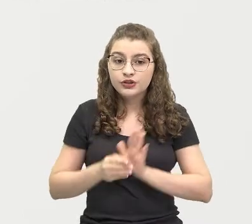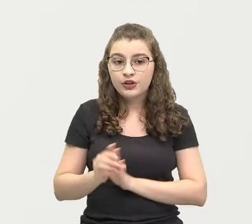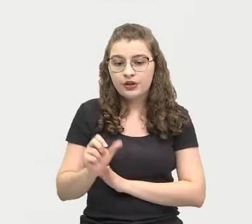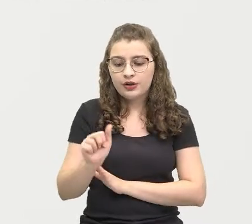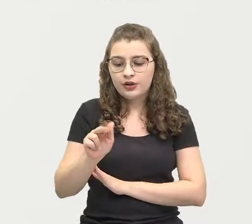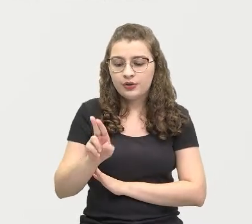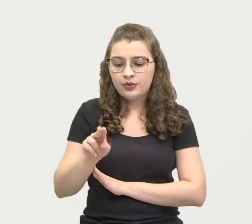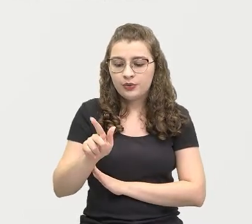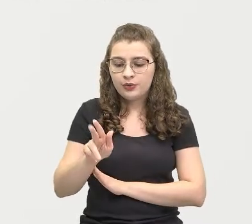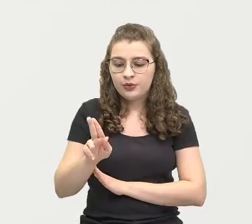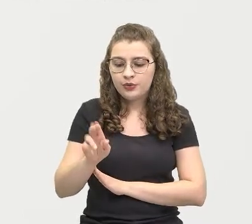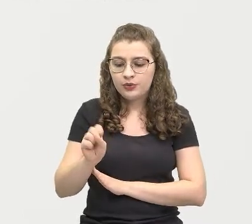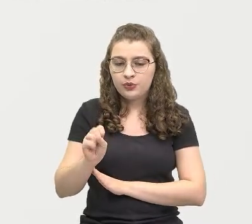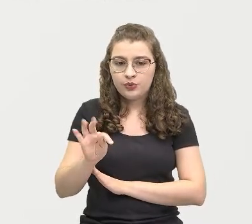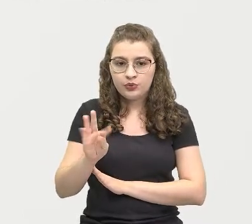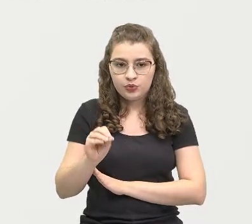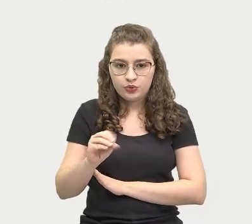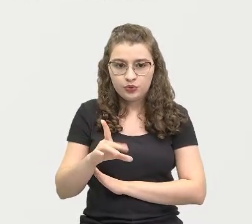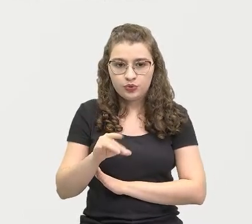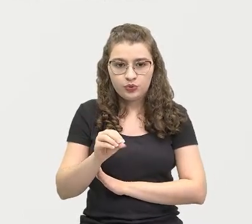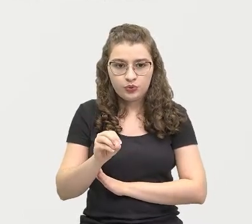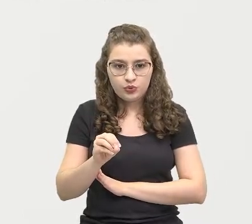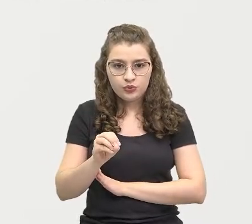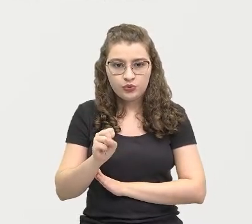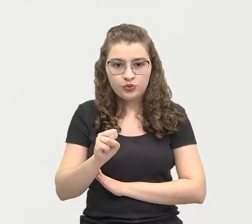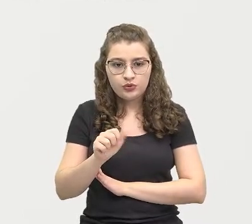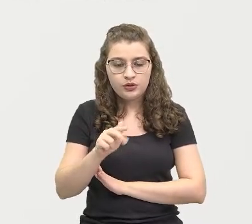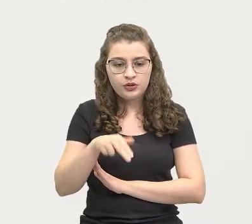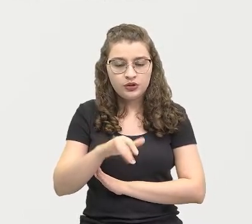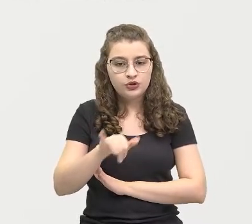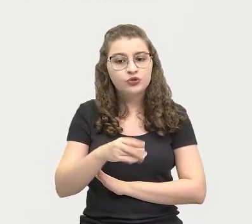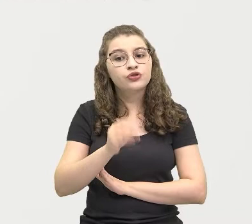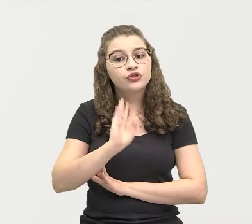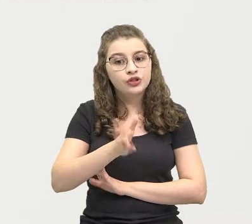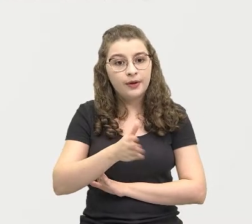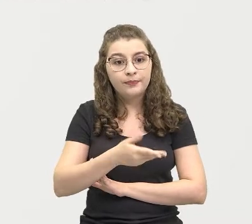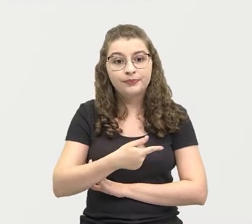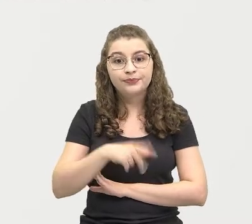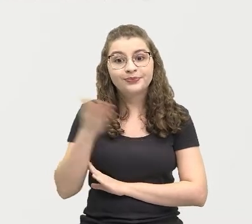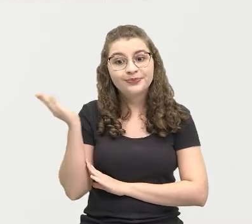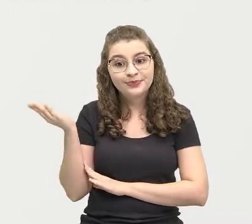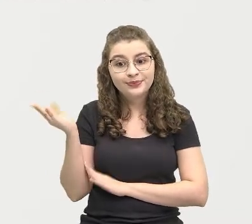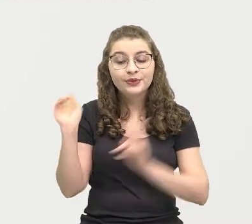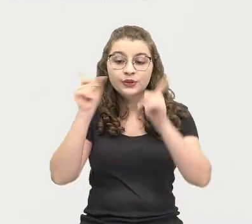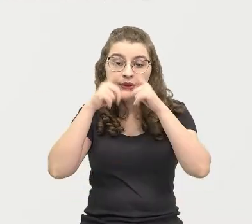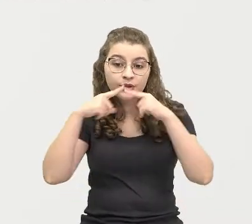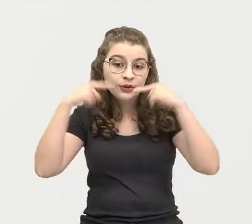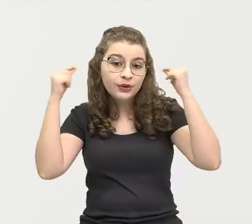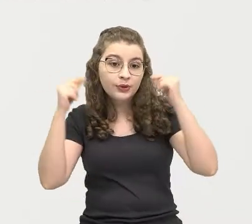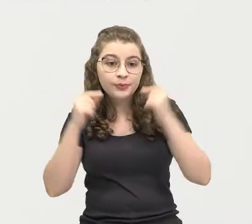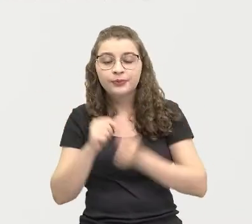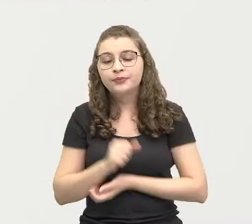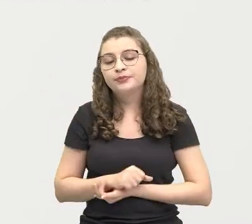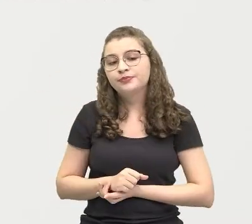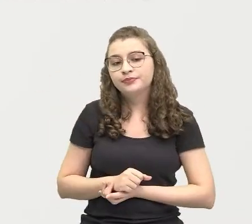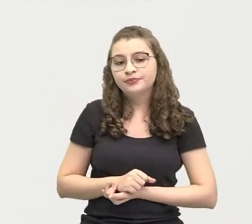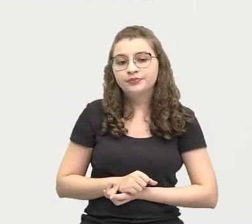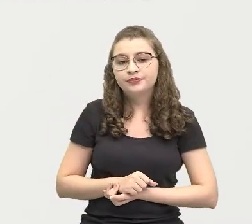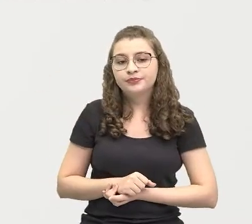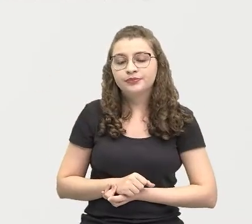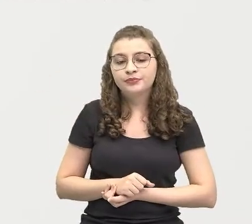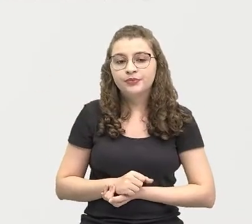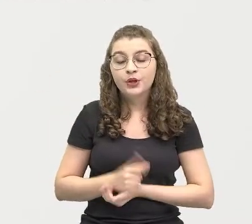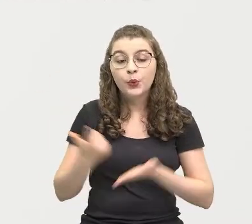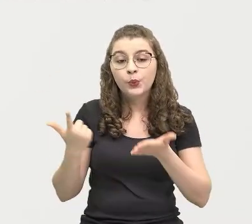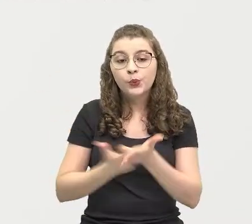que vai trazer a poesia. Vamos falar aqui também, esse nós vamos abordar daqui a pouquinho, o Euclides da Cunha,